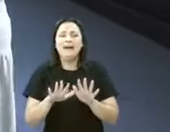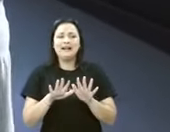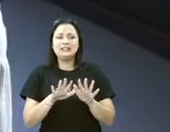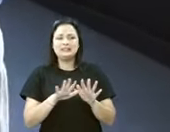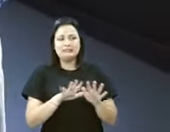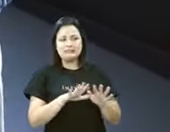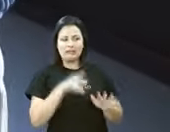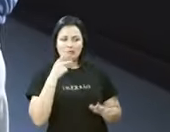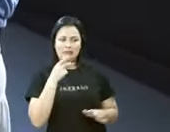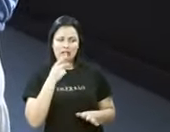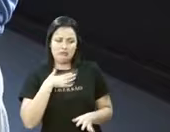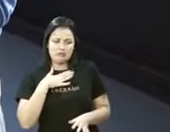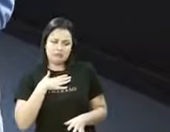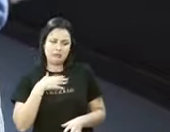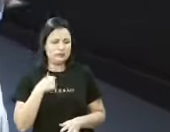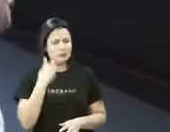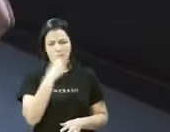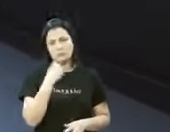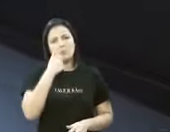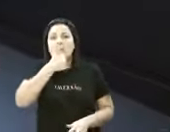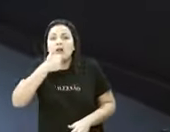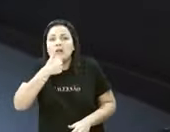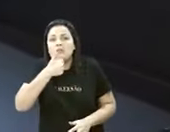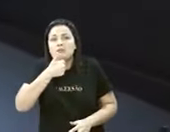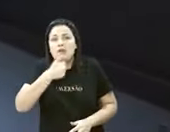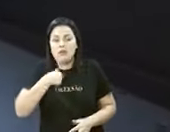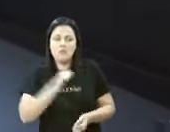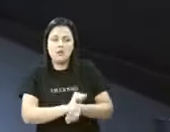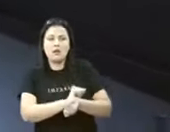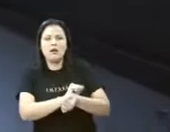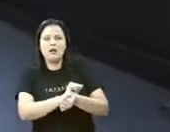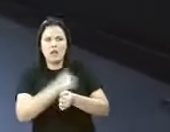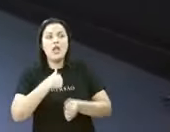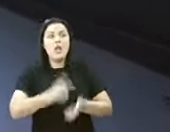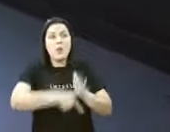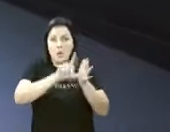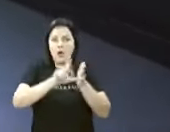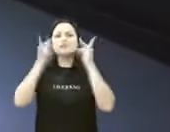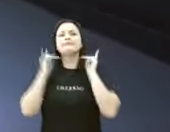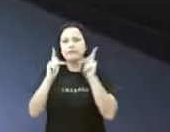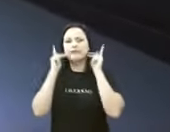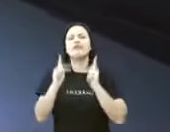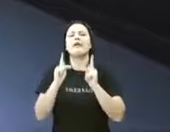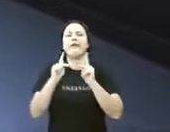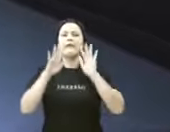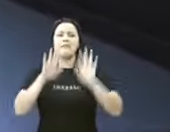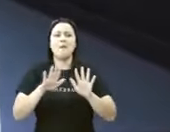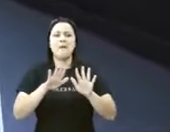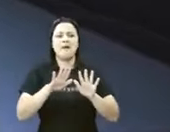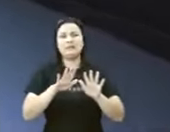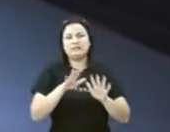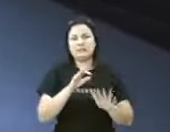me olharam de cara feia, vem para perto do trono. Eu até era profeta, mas me criticaram no Instagram, vem para perto